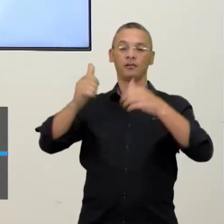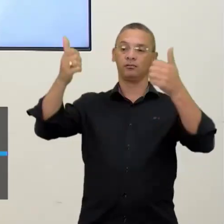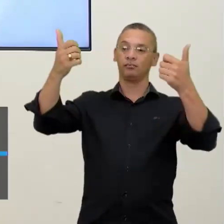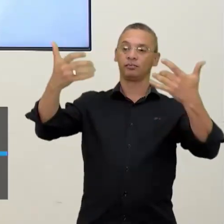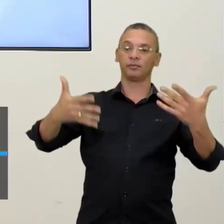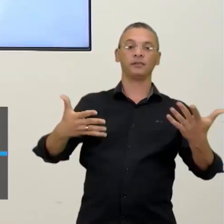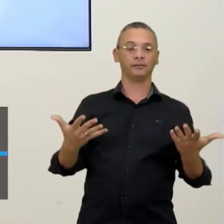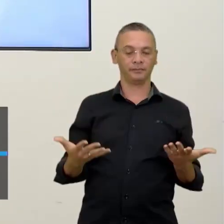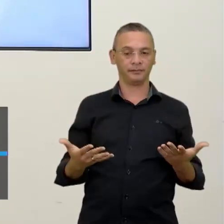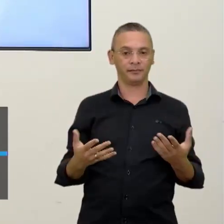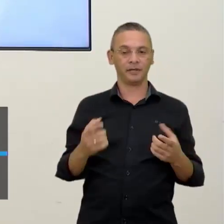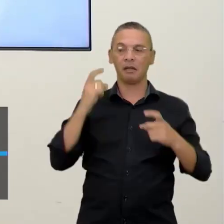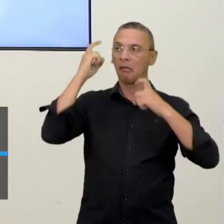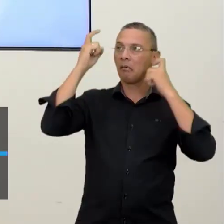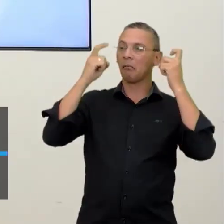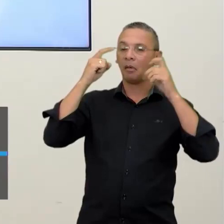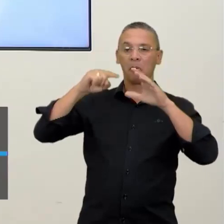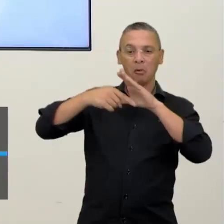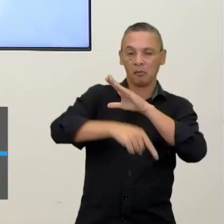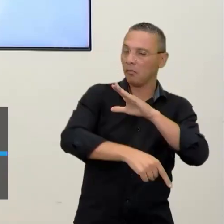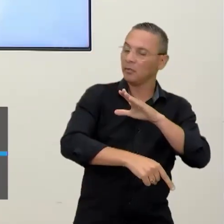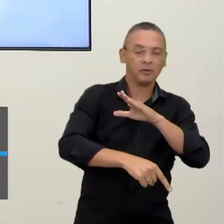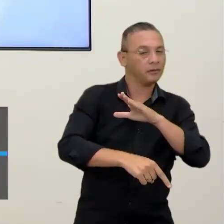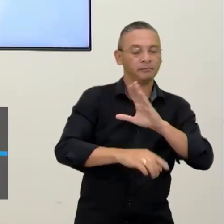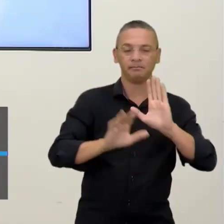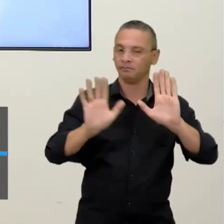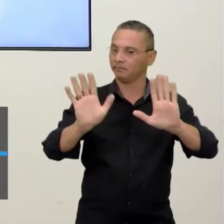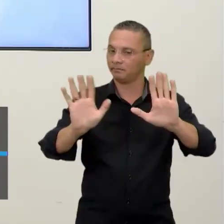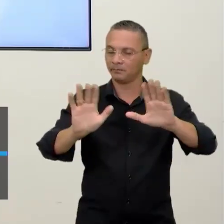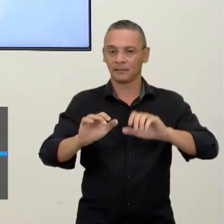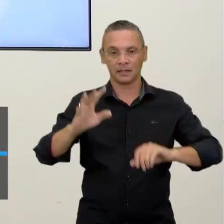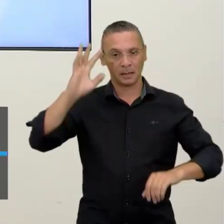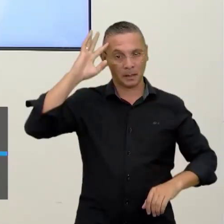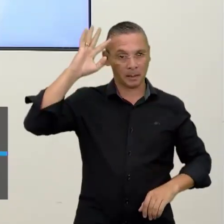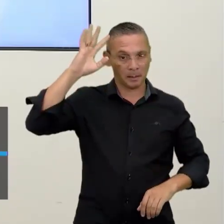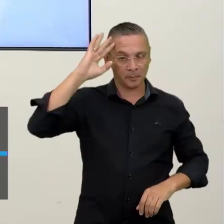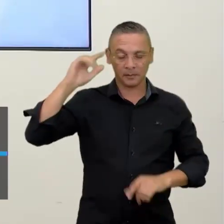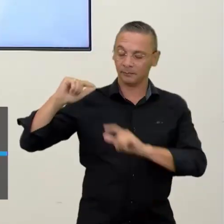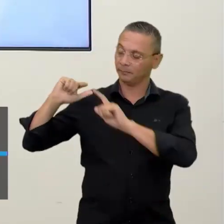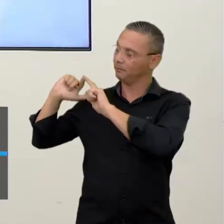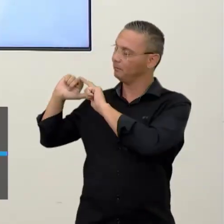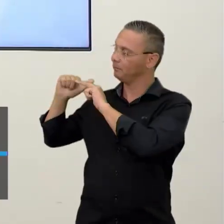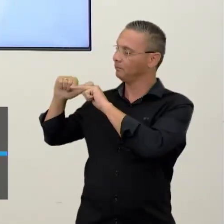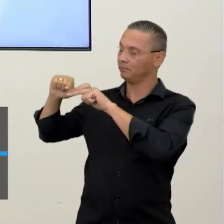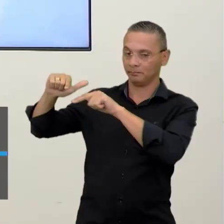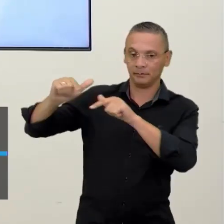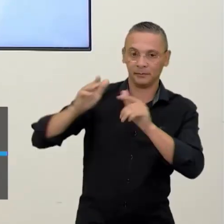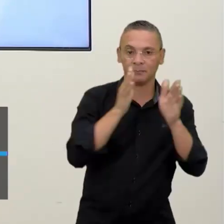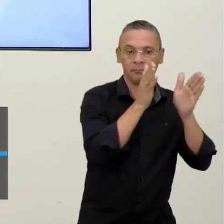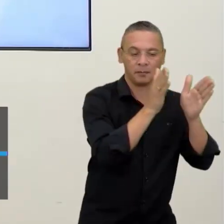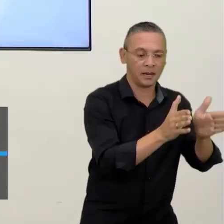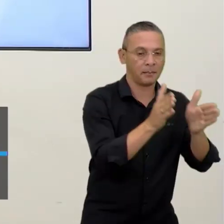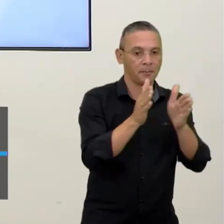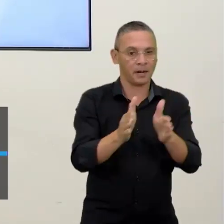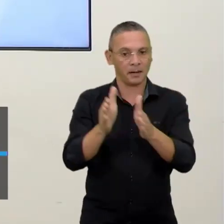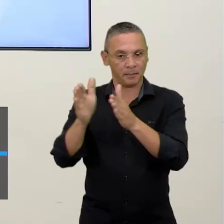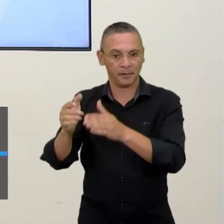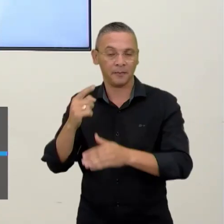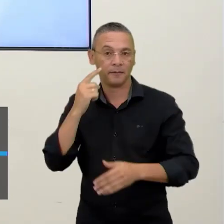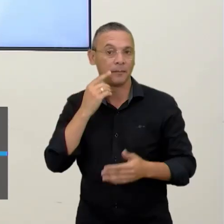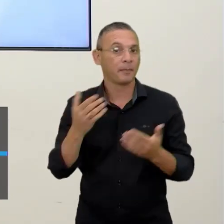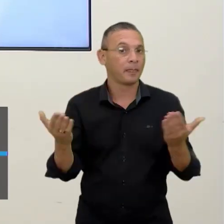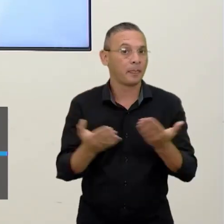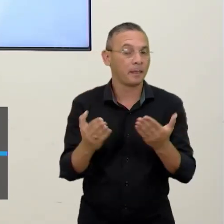ideia aqui não é se aprofundar nisso não, é pensar o seguinte, na tradição, pedir uma métrica. Agora vamos aqui, olha